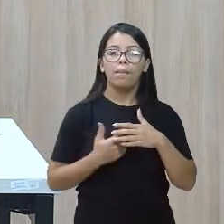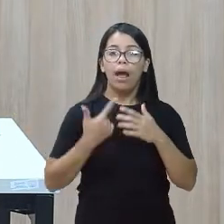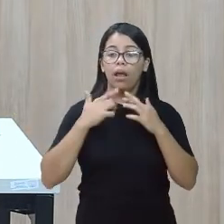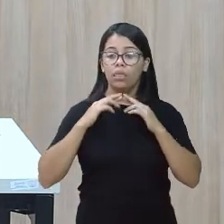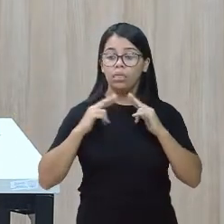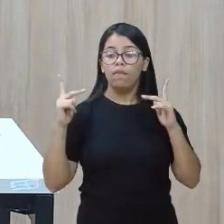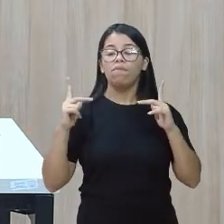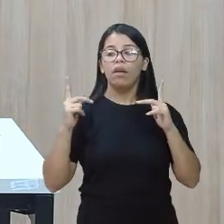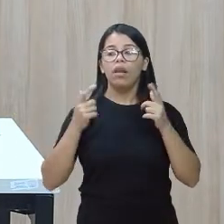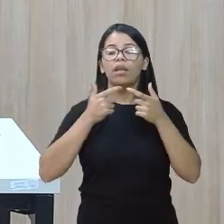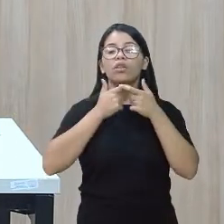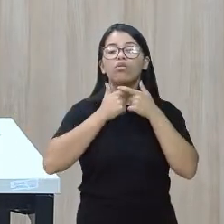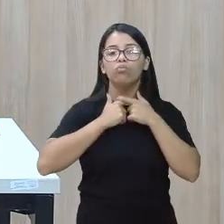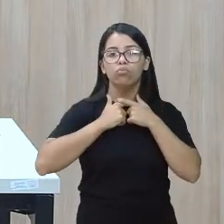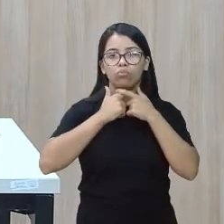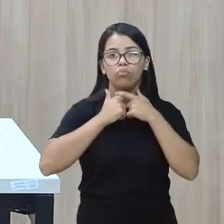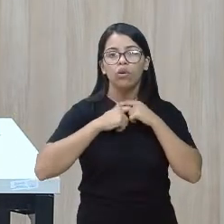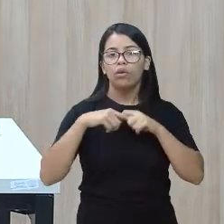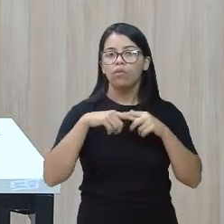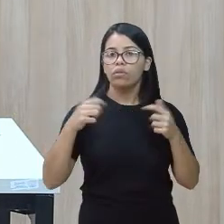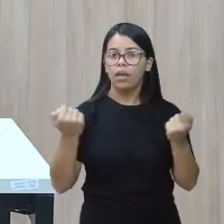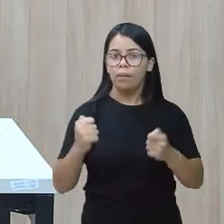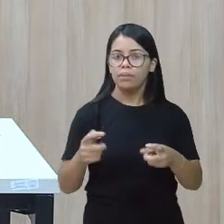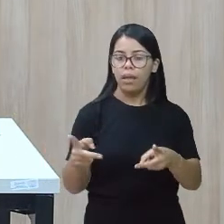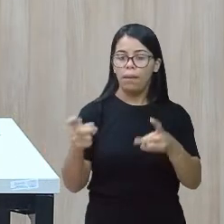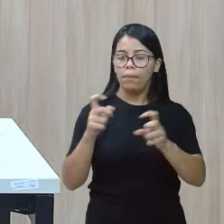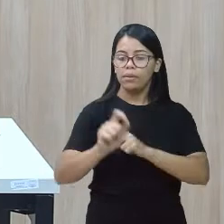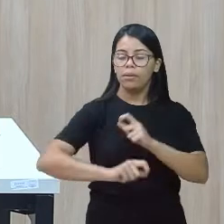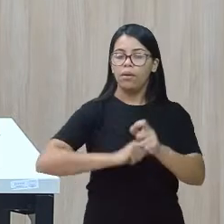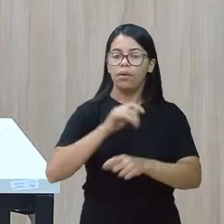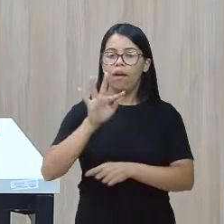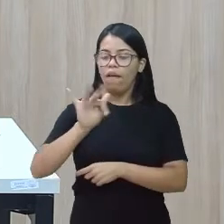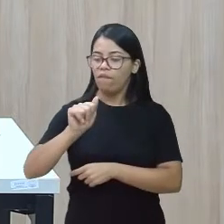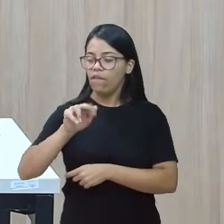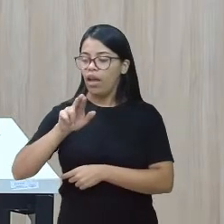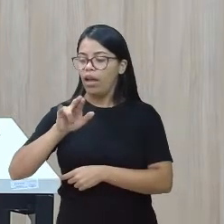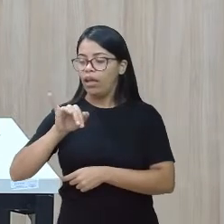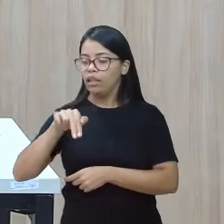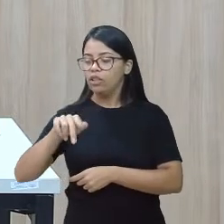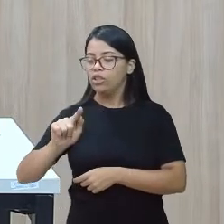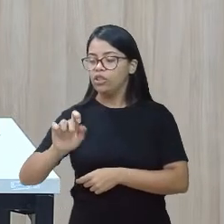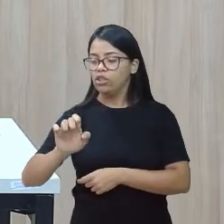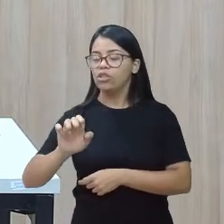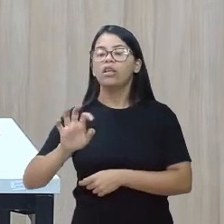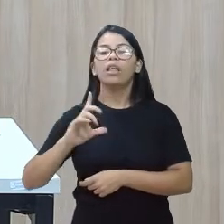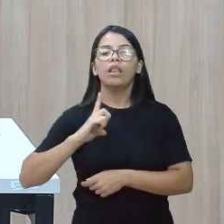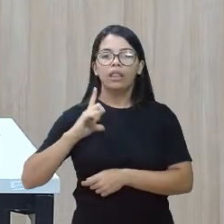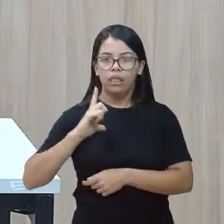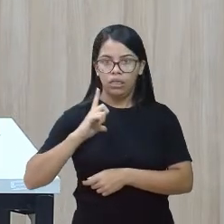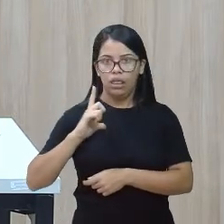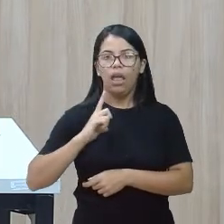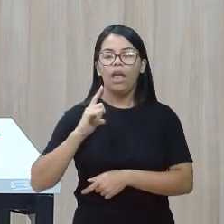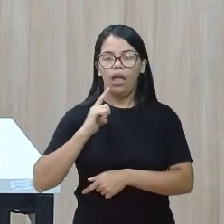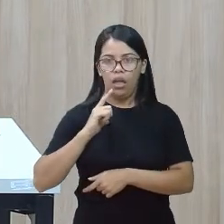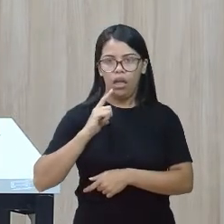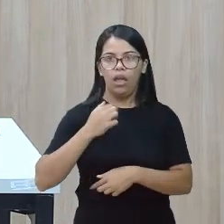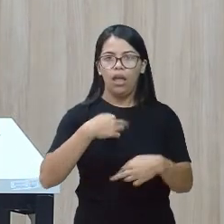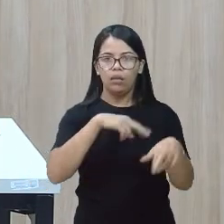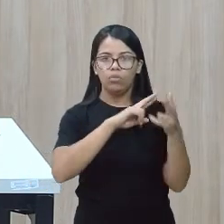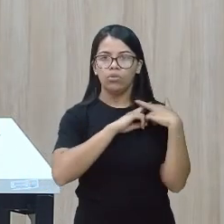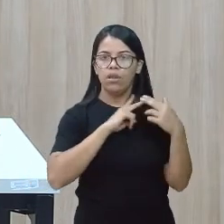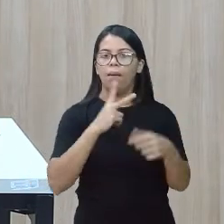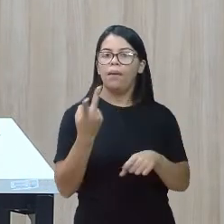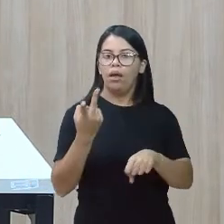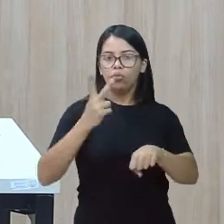vocês percebam aí que a faringe tem essa função dupla. É bem interessante a estrutura aí